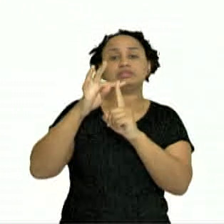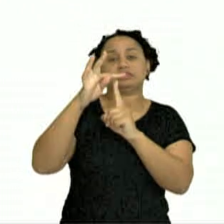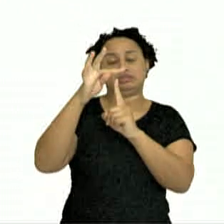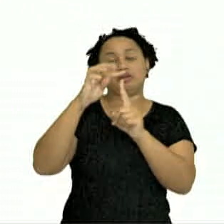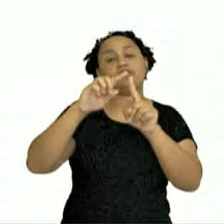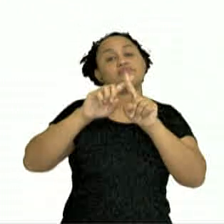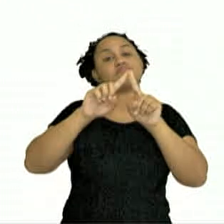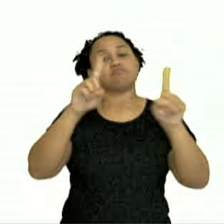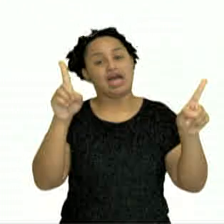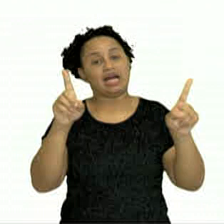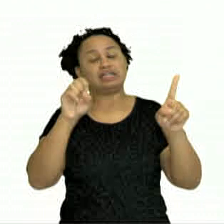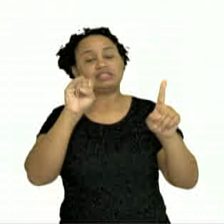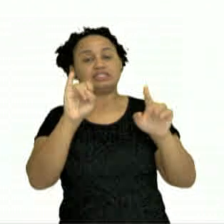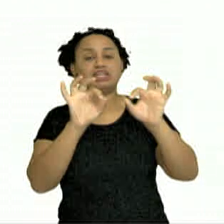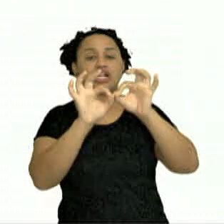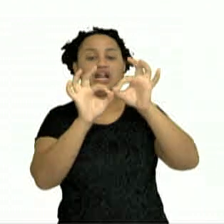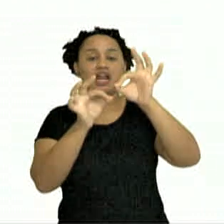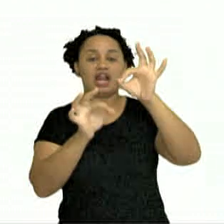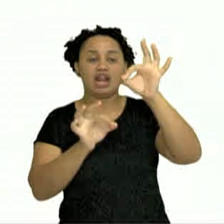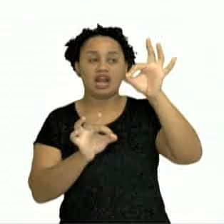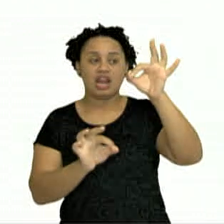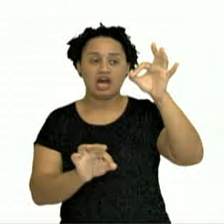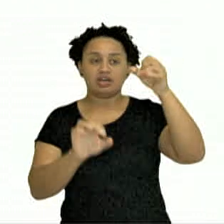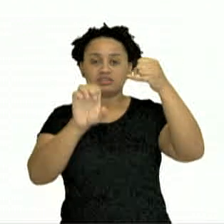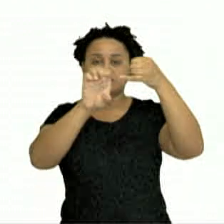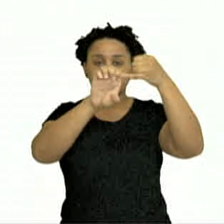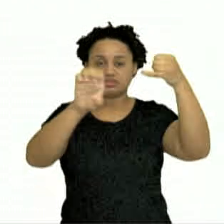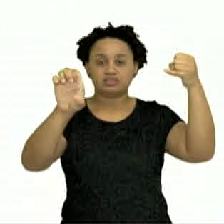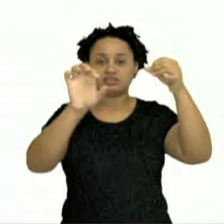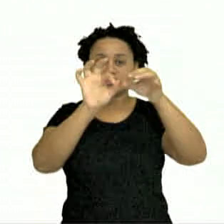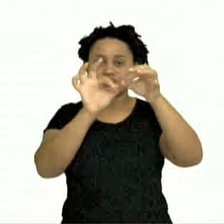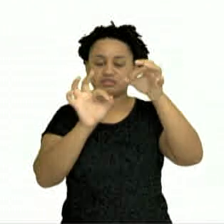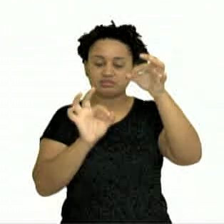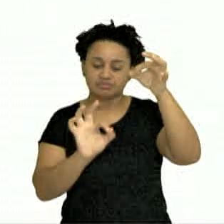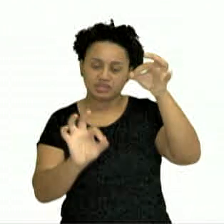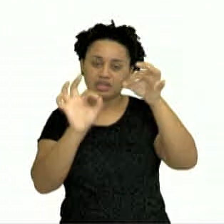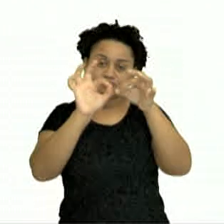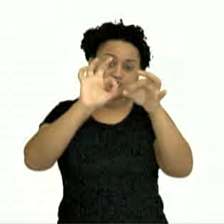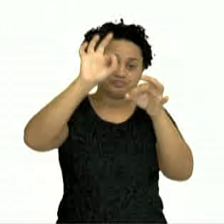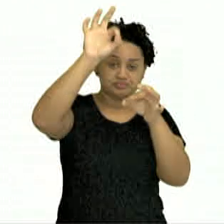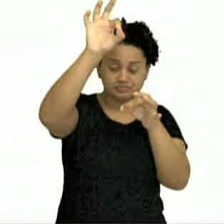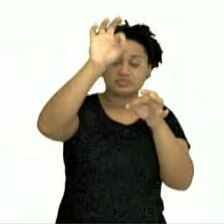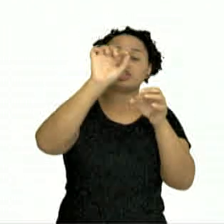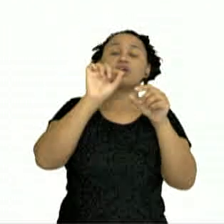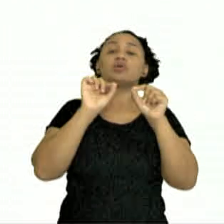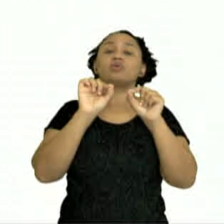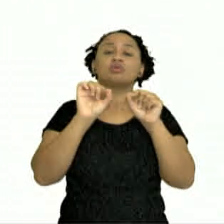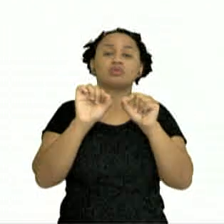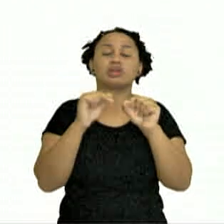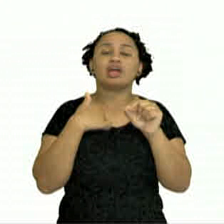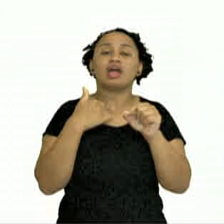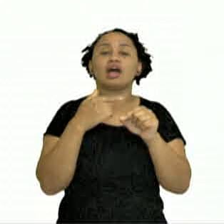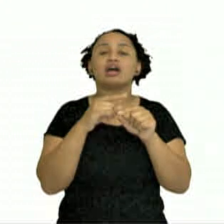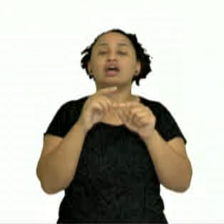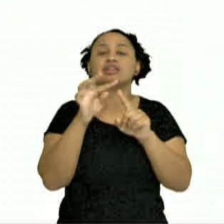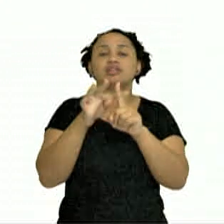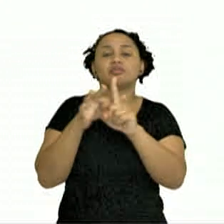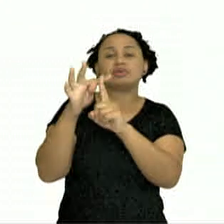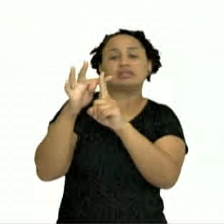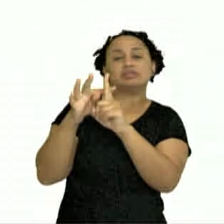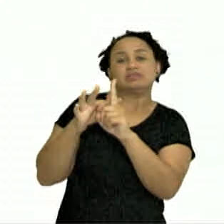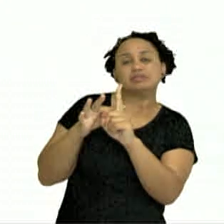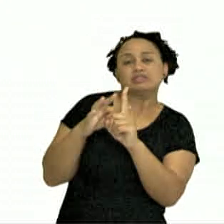outro lado, à medida em que nos direcionamos rumo às zonas polares, às altas latitudes, menores tendem a ser